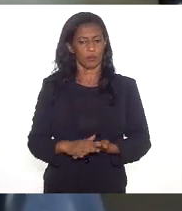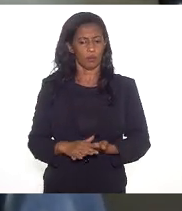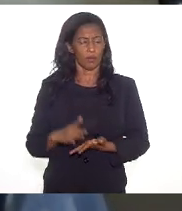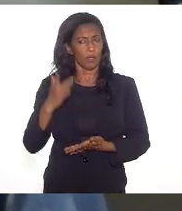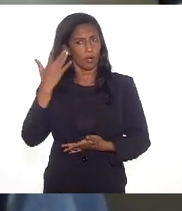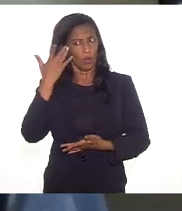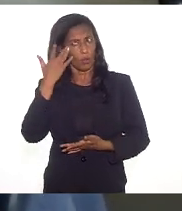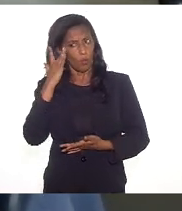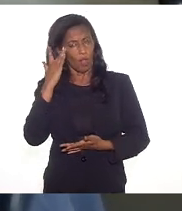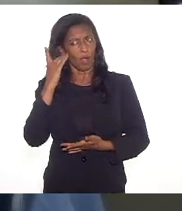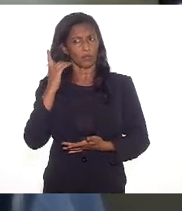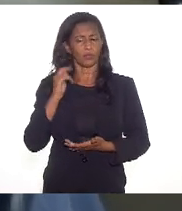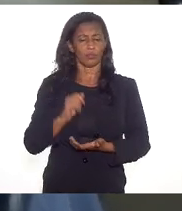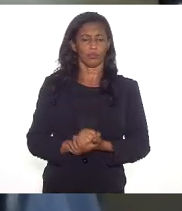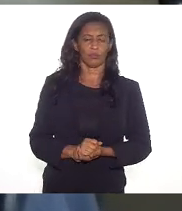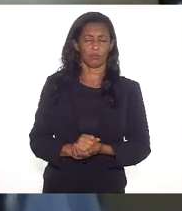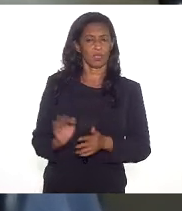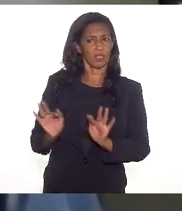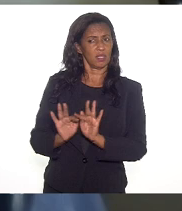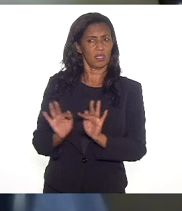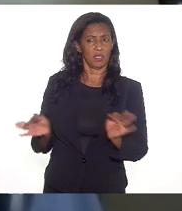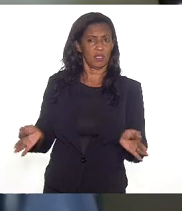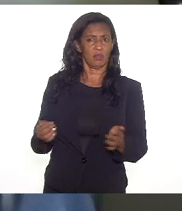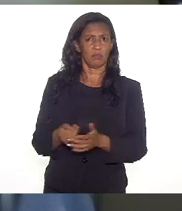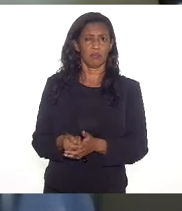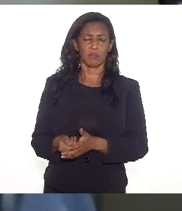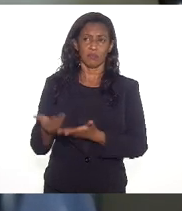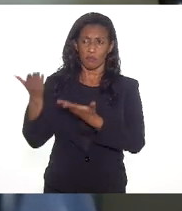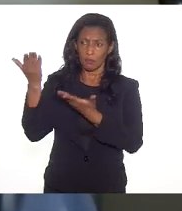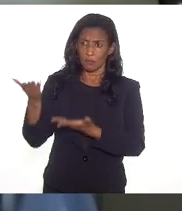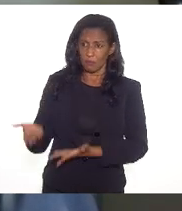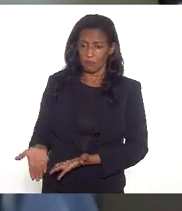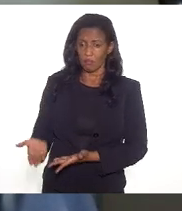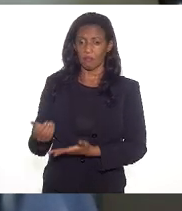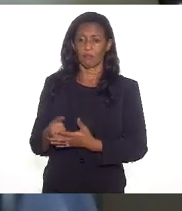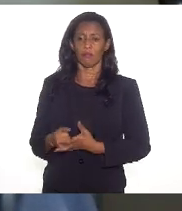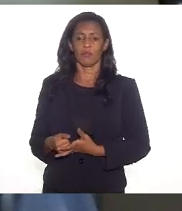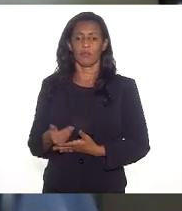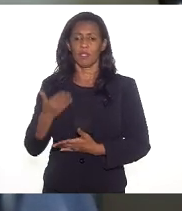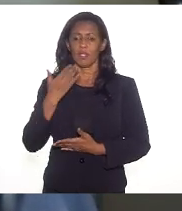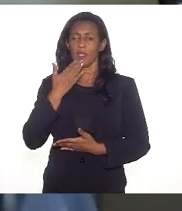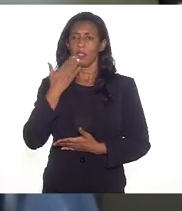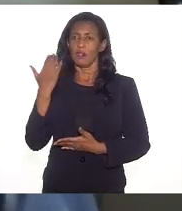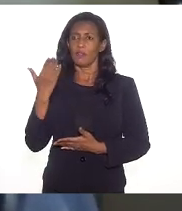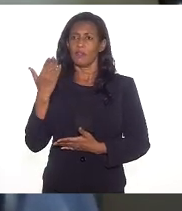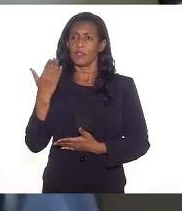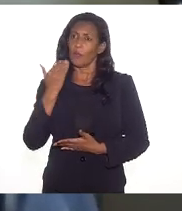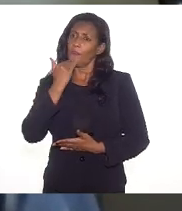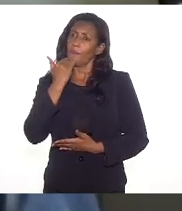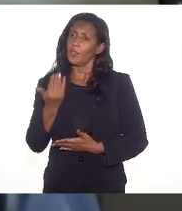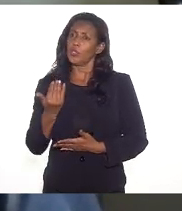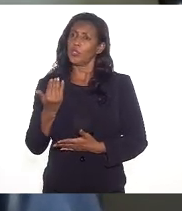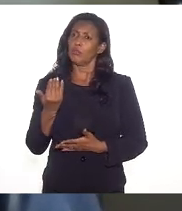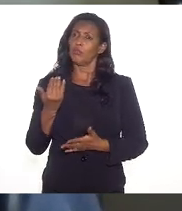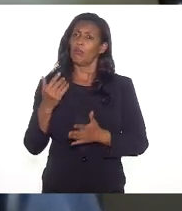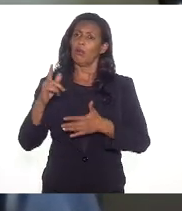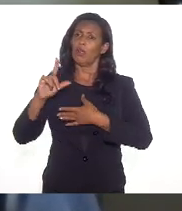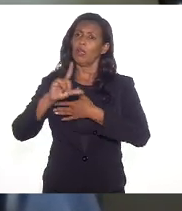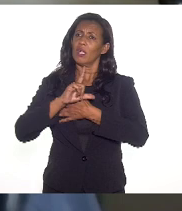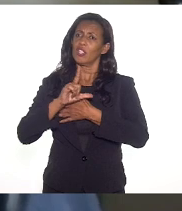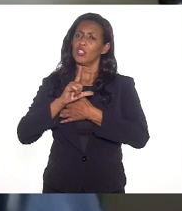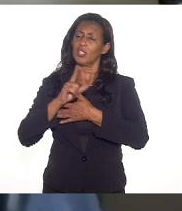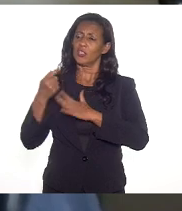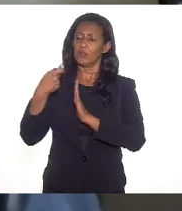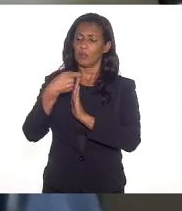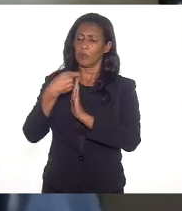seria relativamente simples Vossa Excelência fazer uma indicação legislativa ao